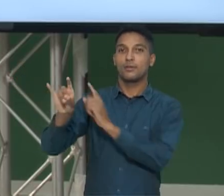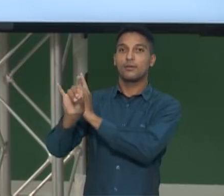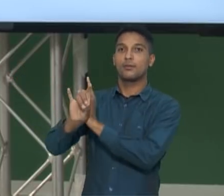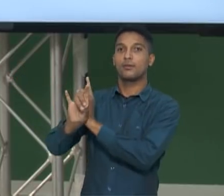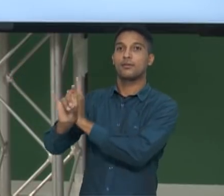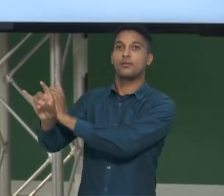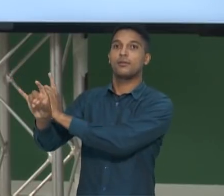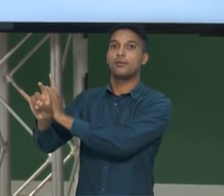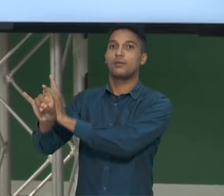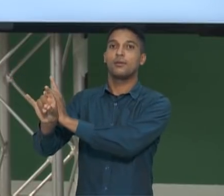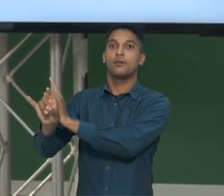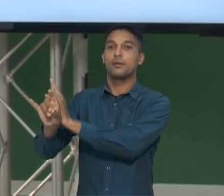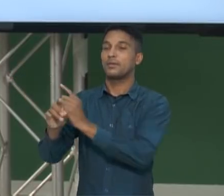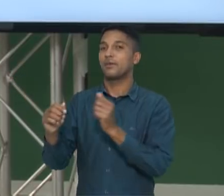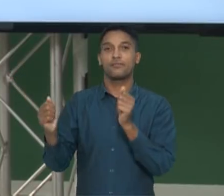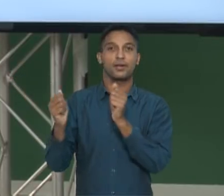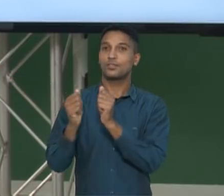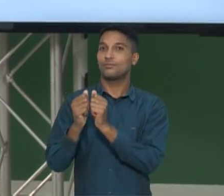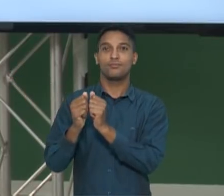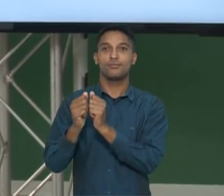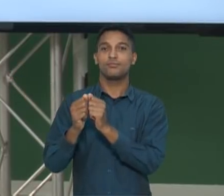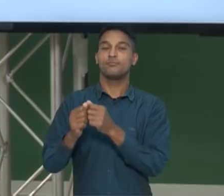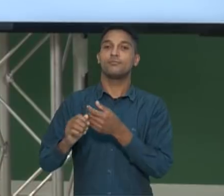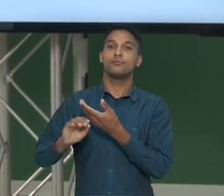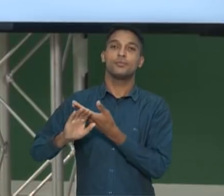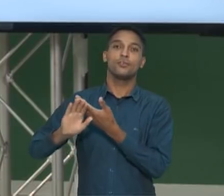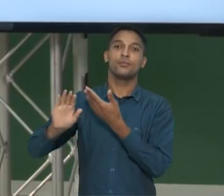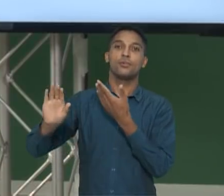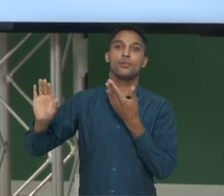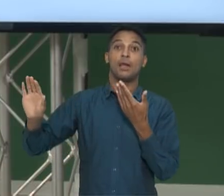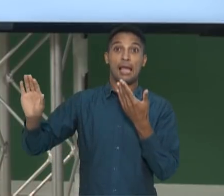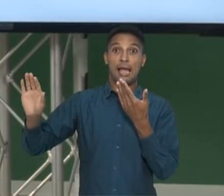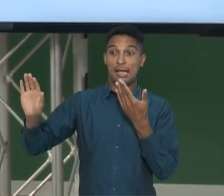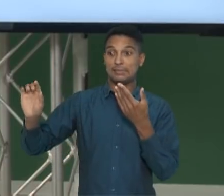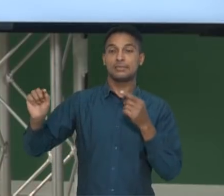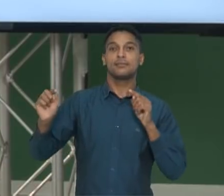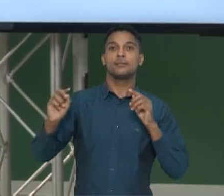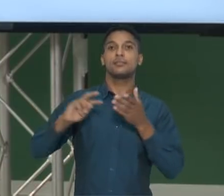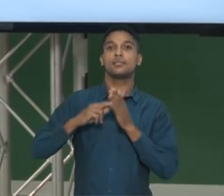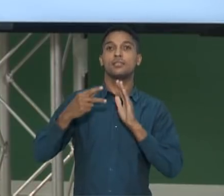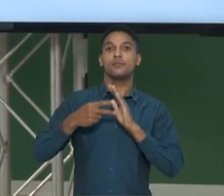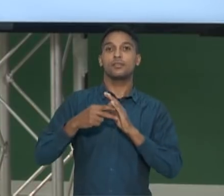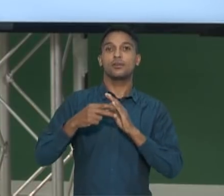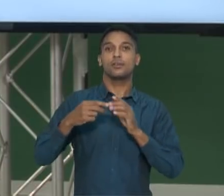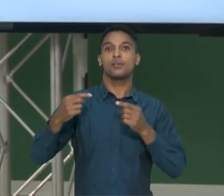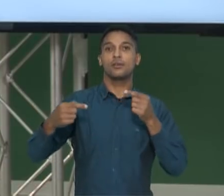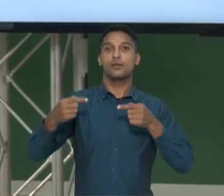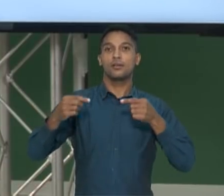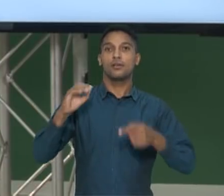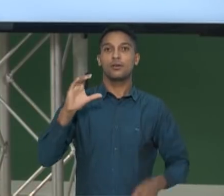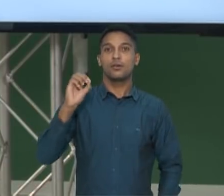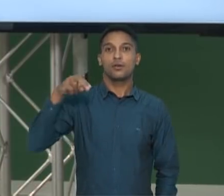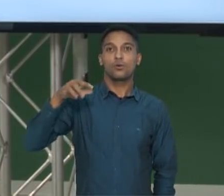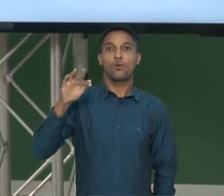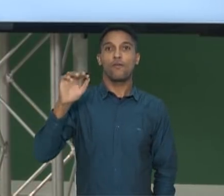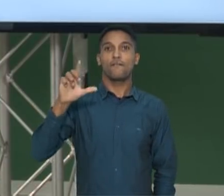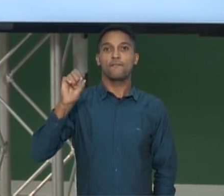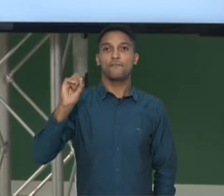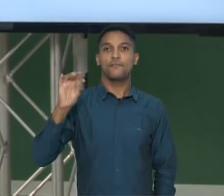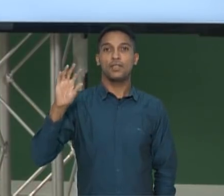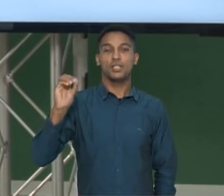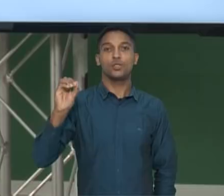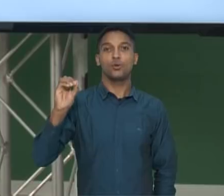ficarem juntos, certo? Então ali começa, né, um conflito bem intenso no enredo dessa